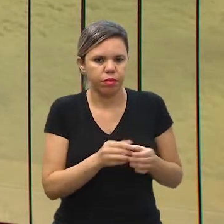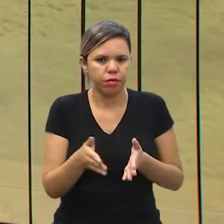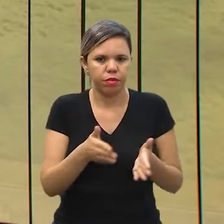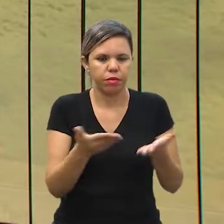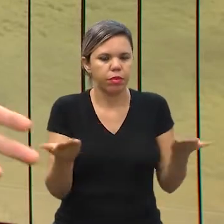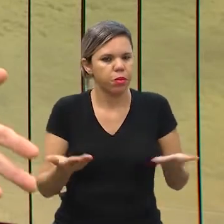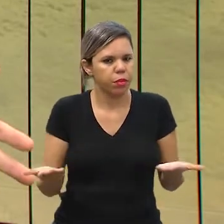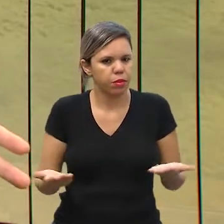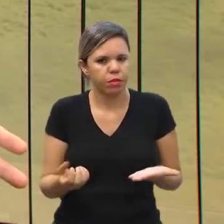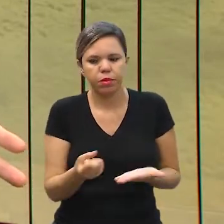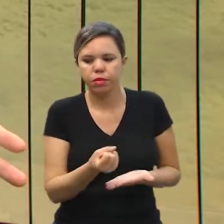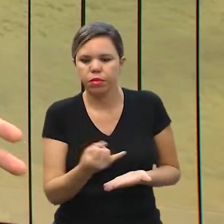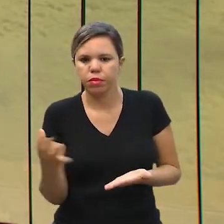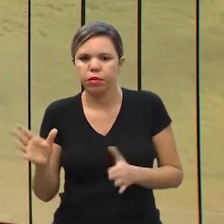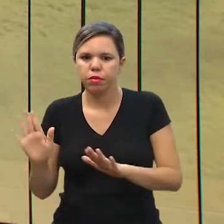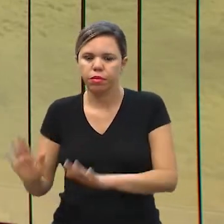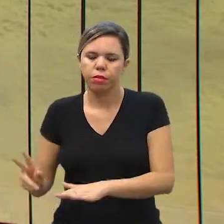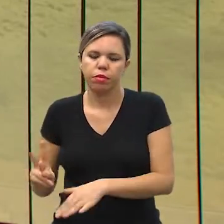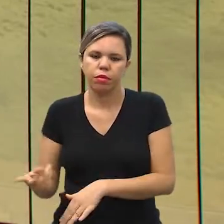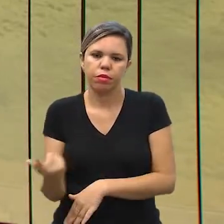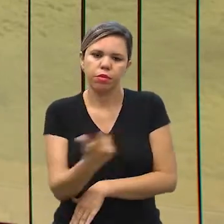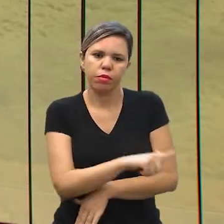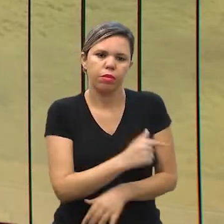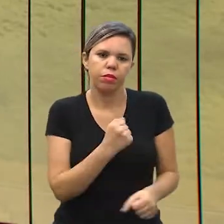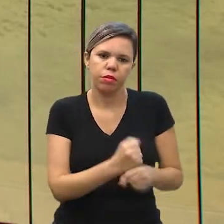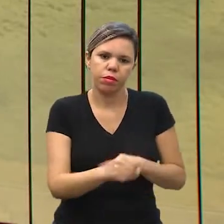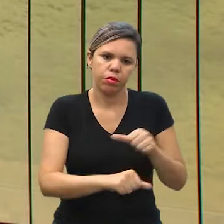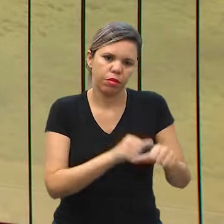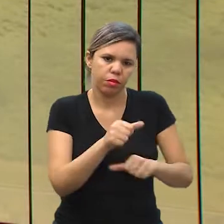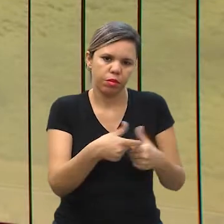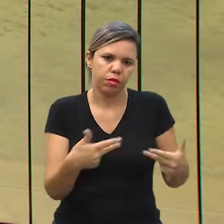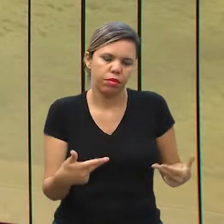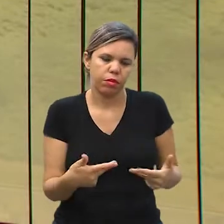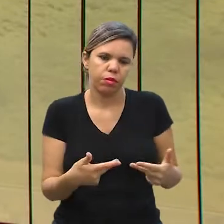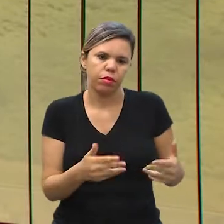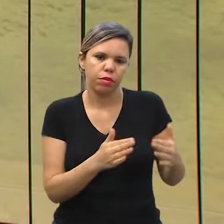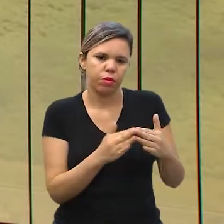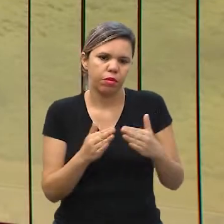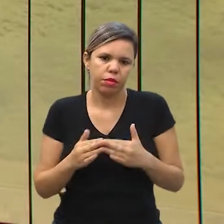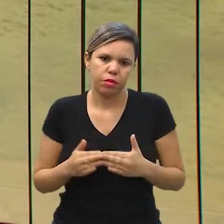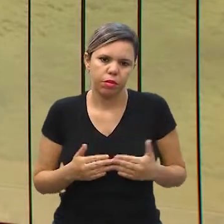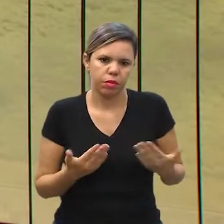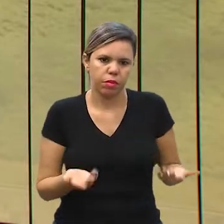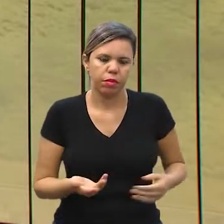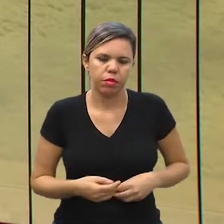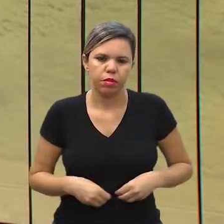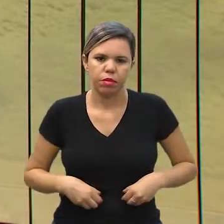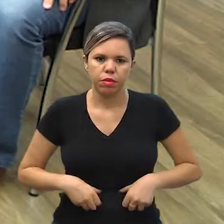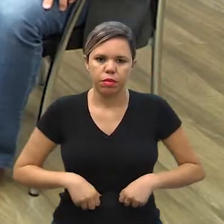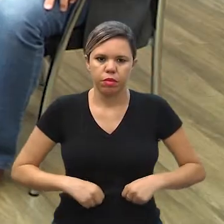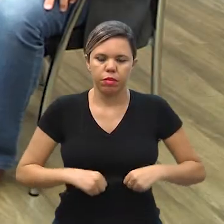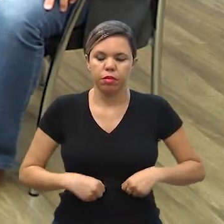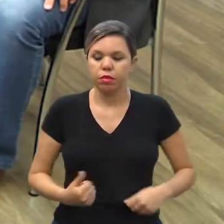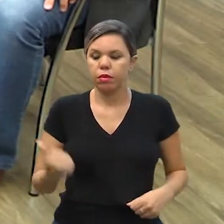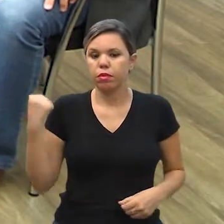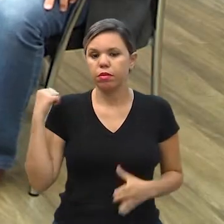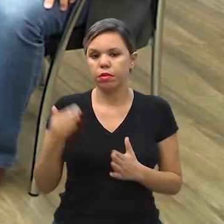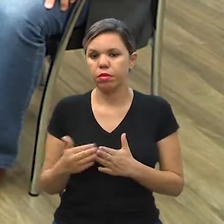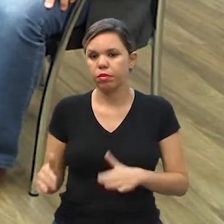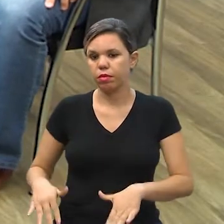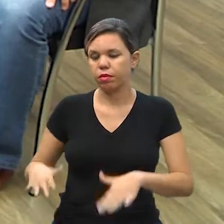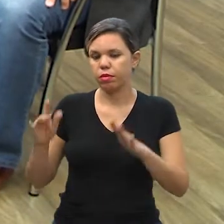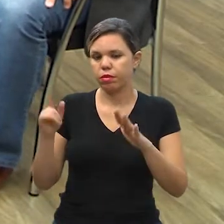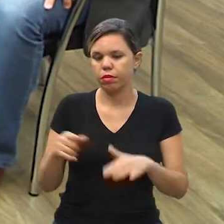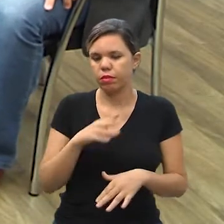muito esse trecho hoje uma parte foi preservada outra tá muito urbanizado enfim né e nessa época